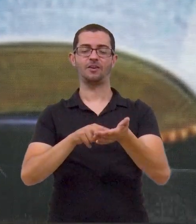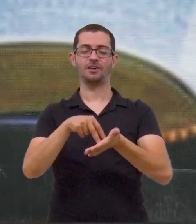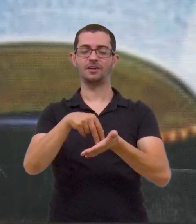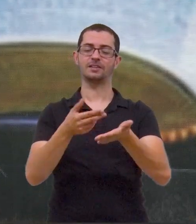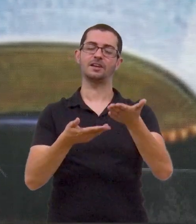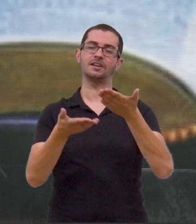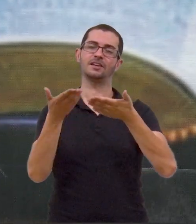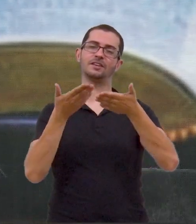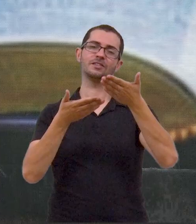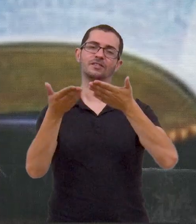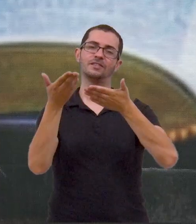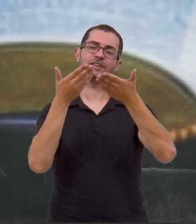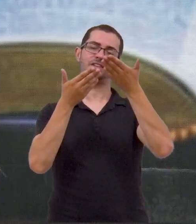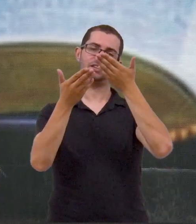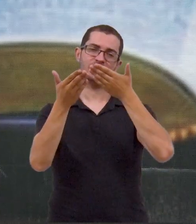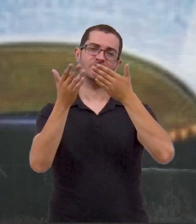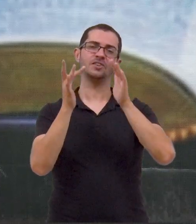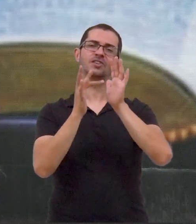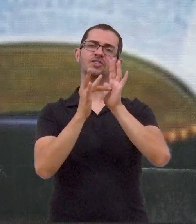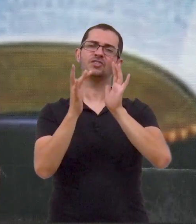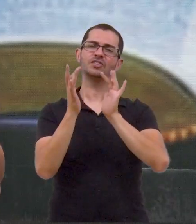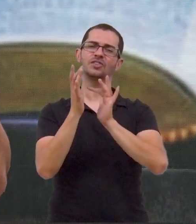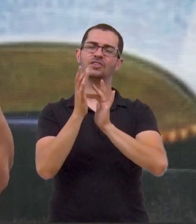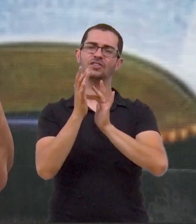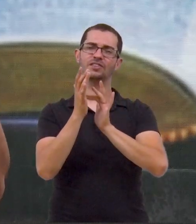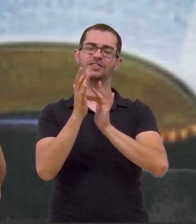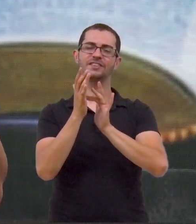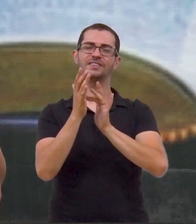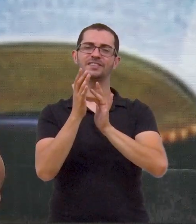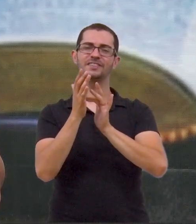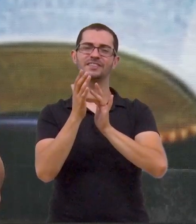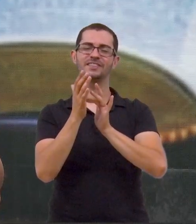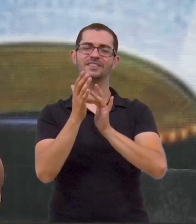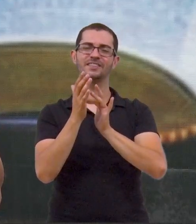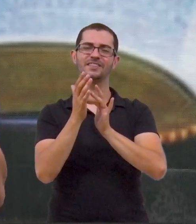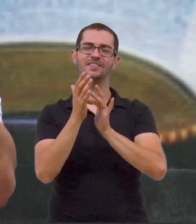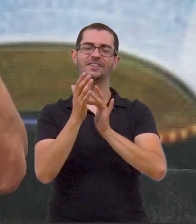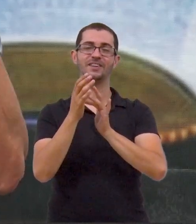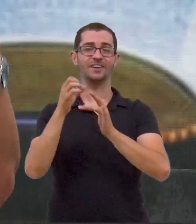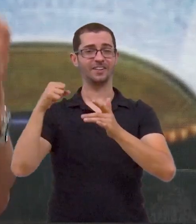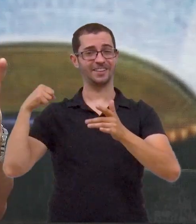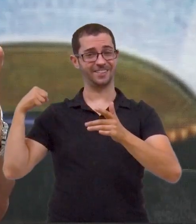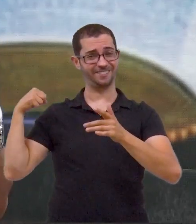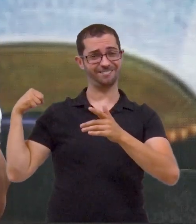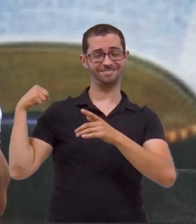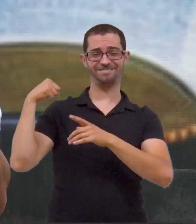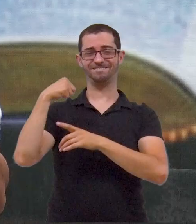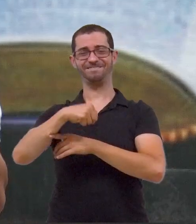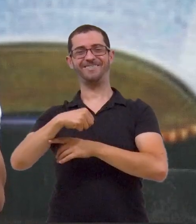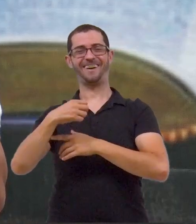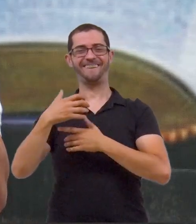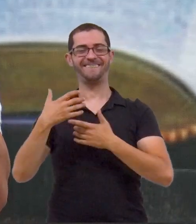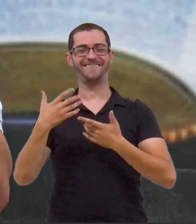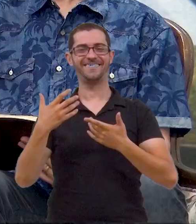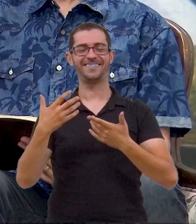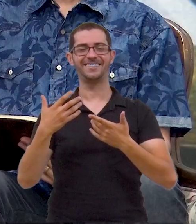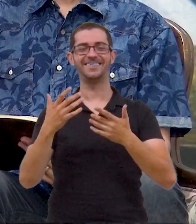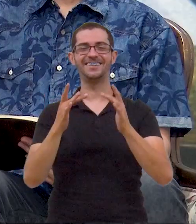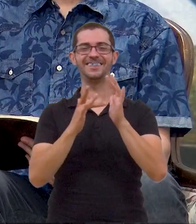ele desse o knockdown, não, o knockout também não, é